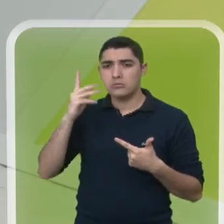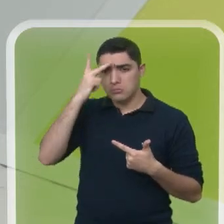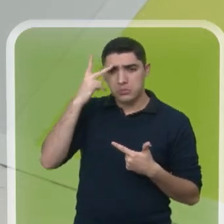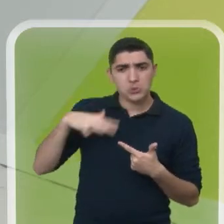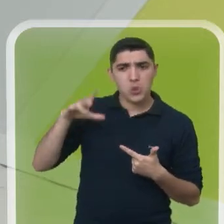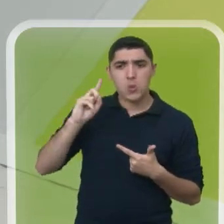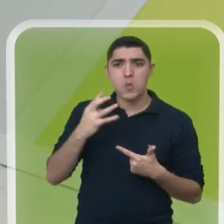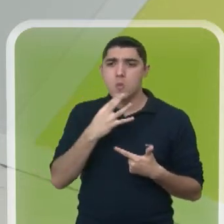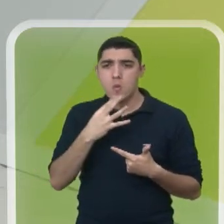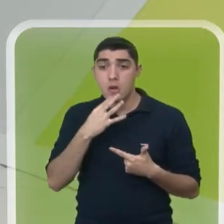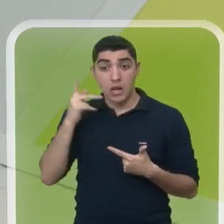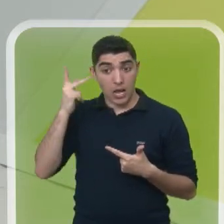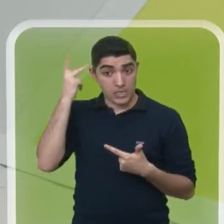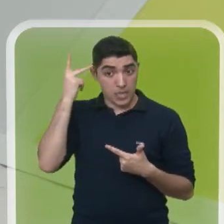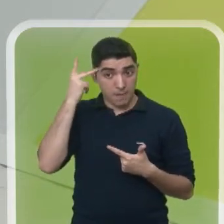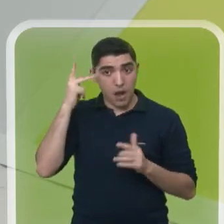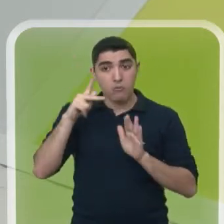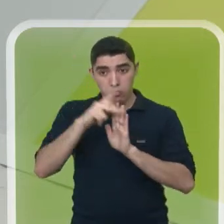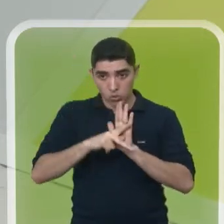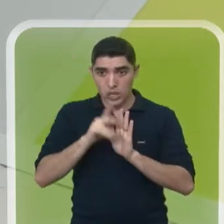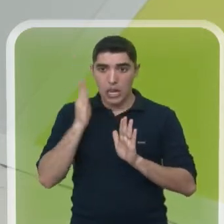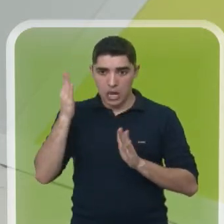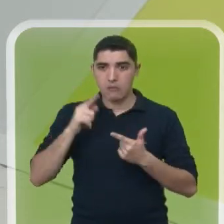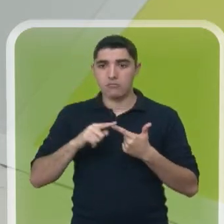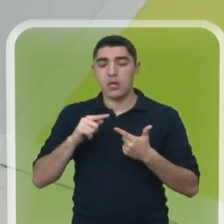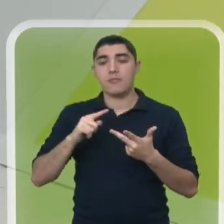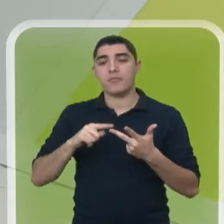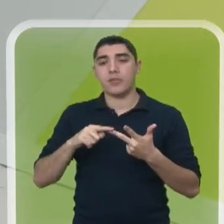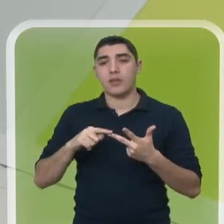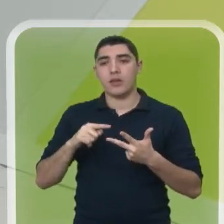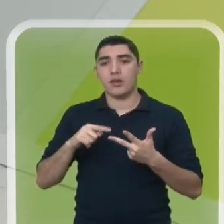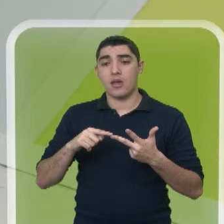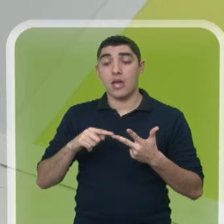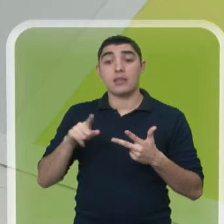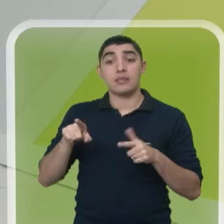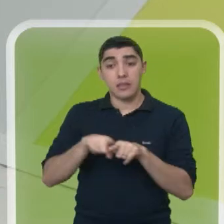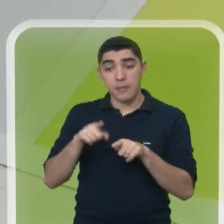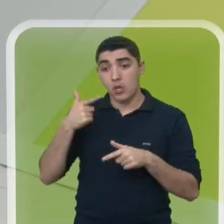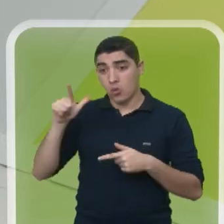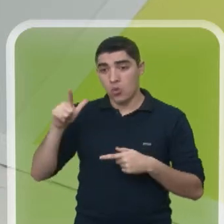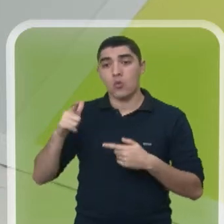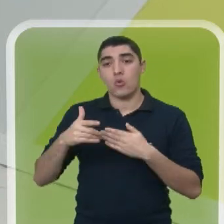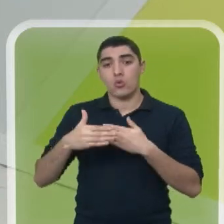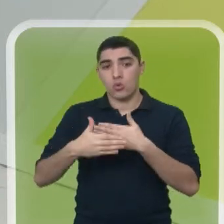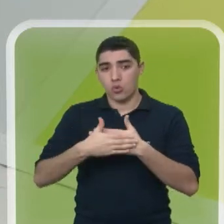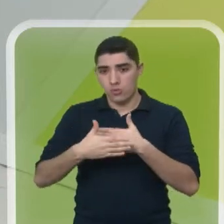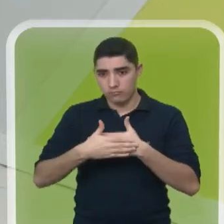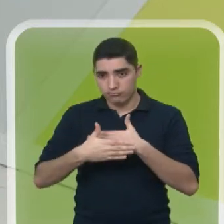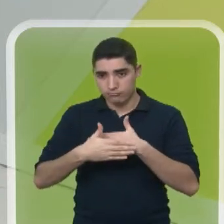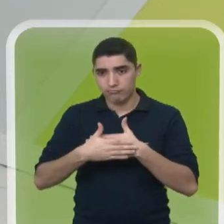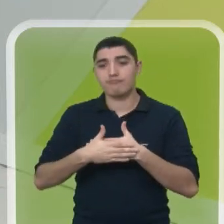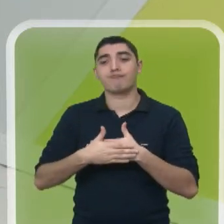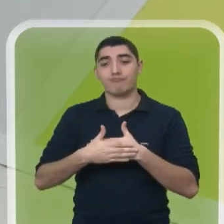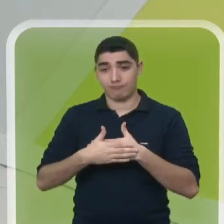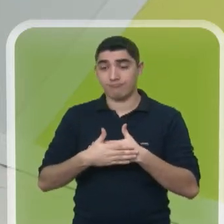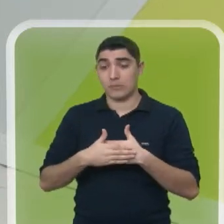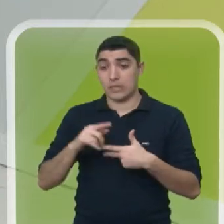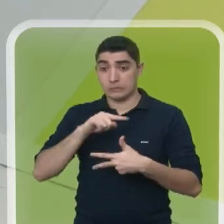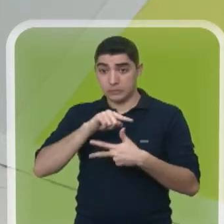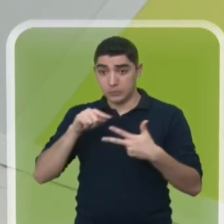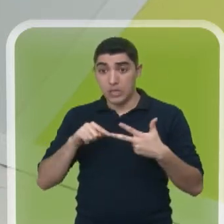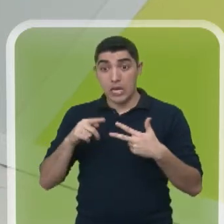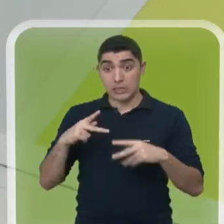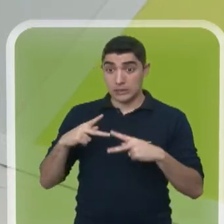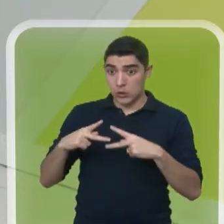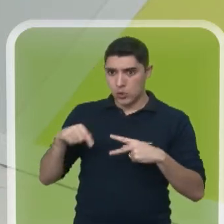massa. O projeto lá de São Paulo também dominava. A Ferroviária de Araraquara, Rio Preto era uma forte equipe. São José viveu momentos áureos, aí,